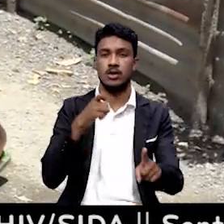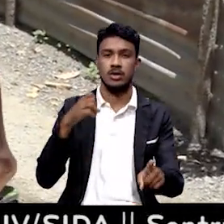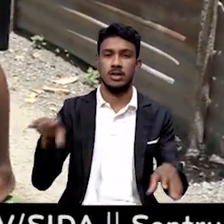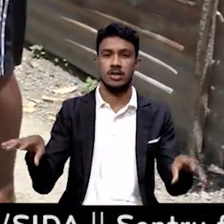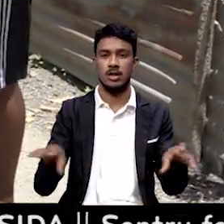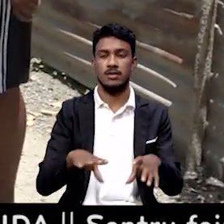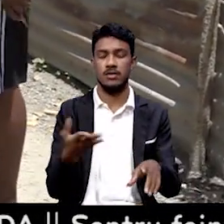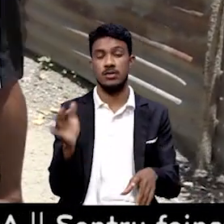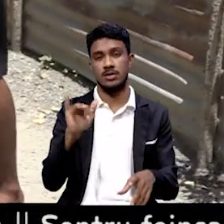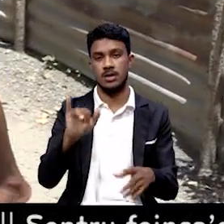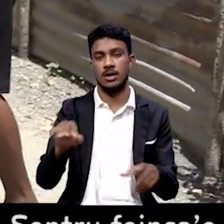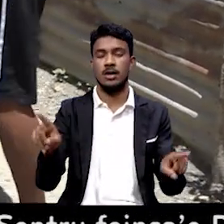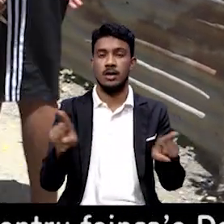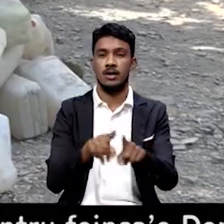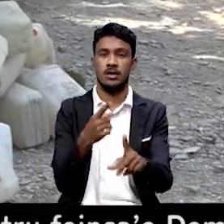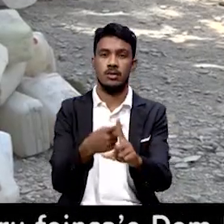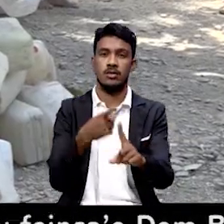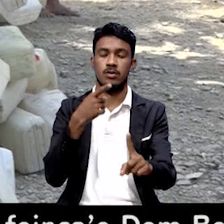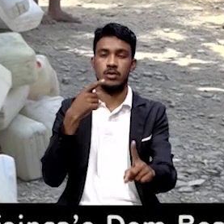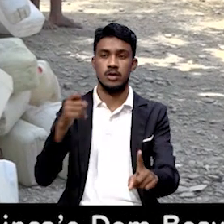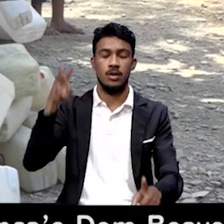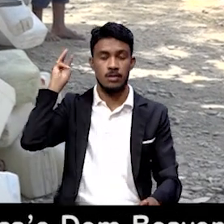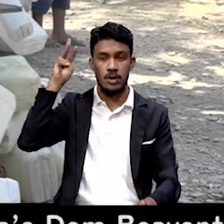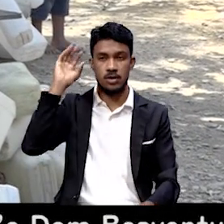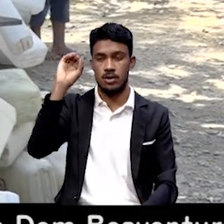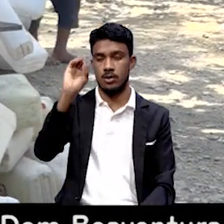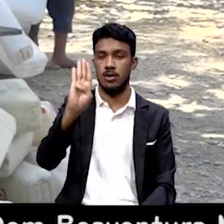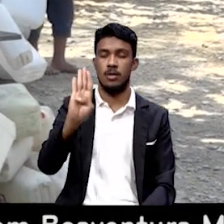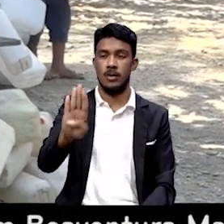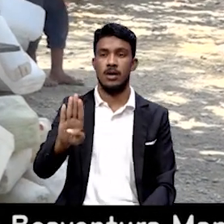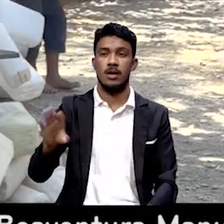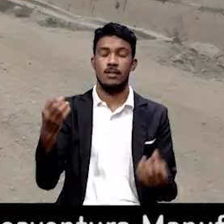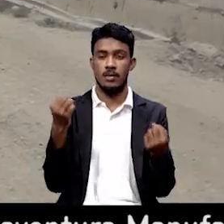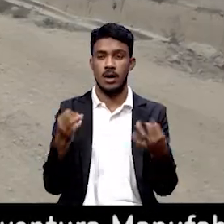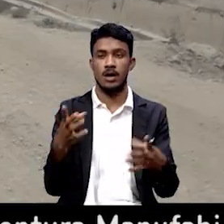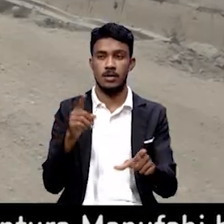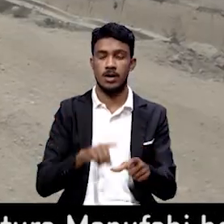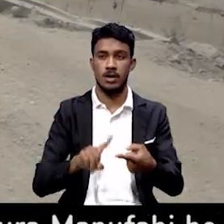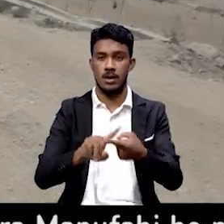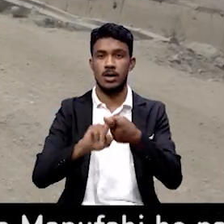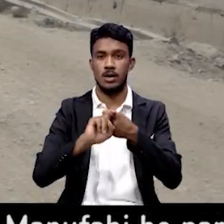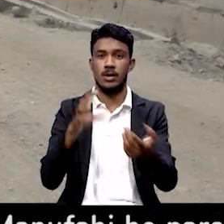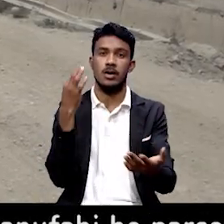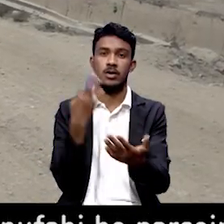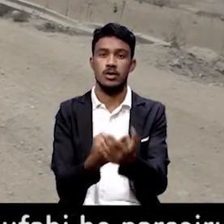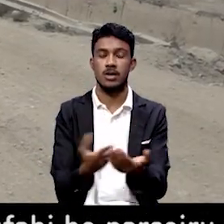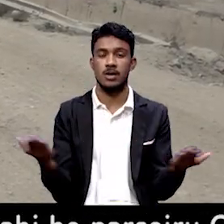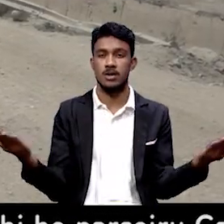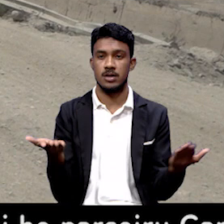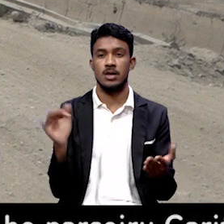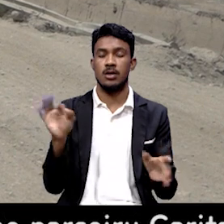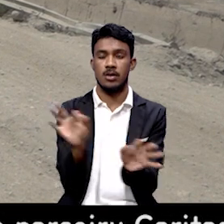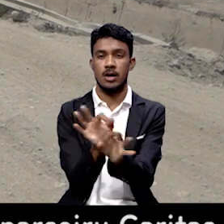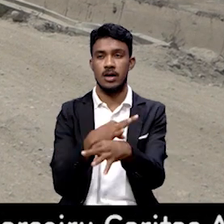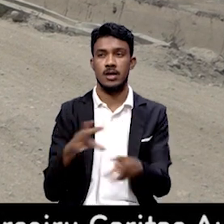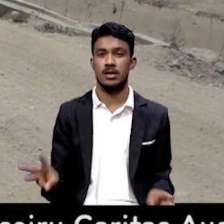alokasaun usi Ministério de Obras Públicas nos barakli halai sida liga ba orçamento nebe sira de atu hadia